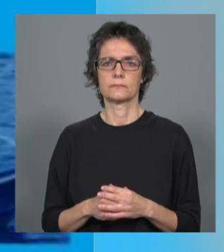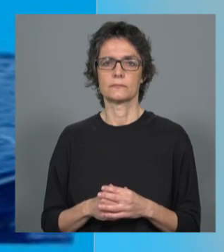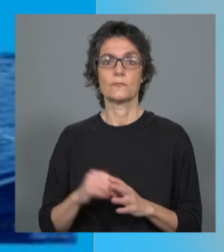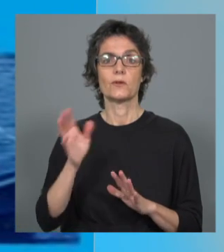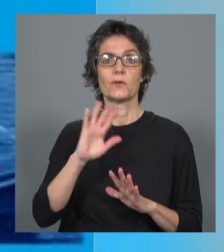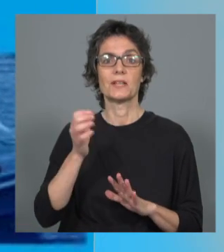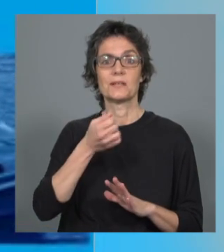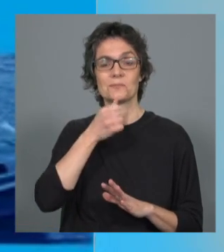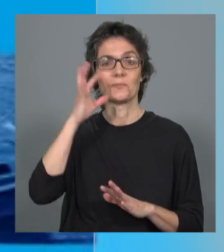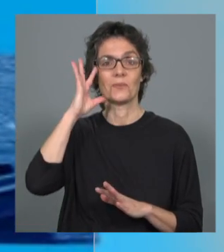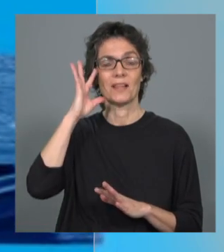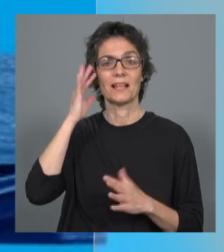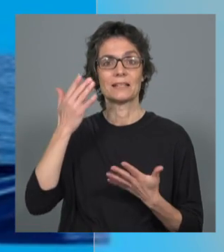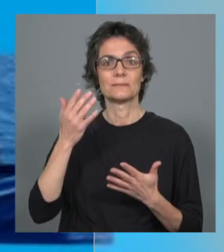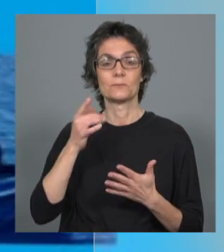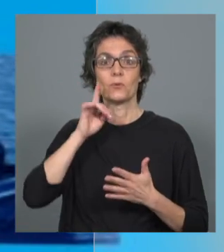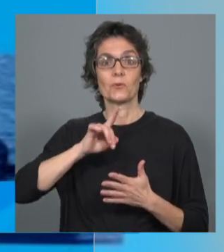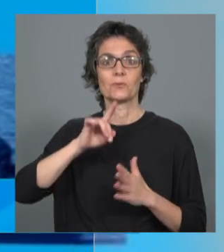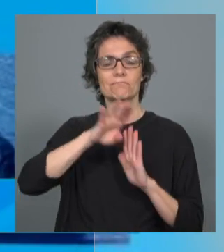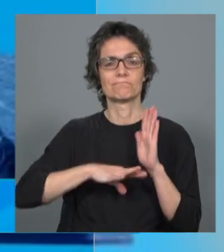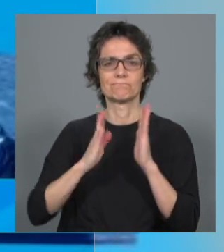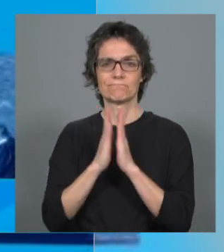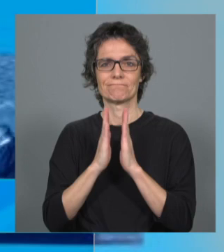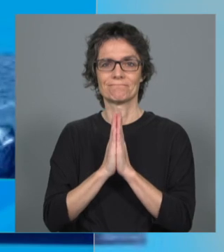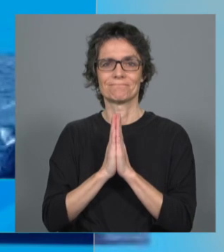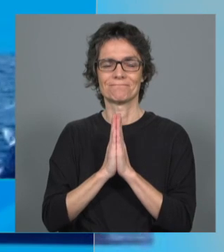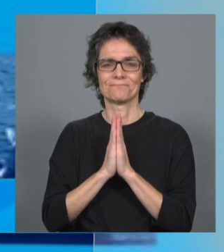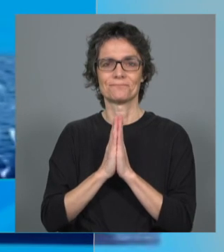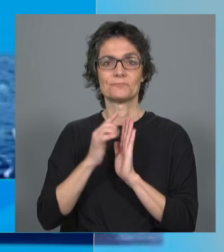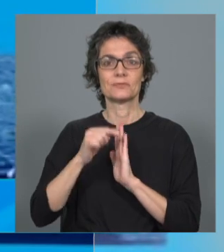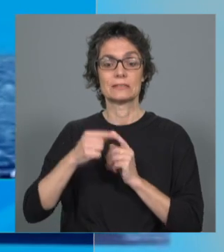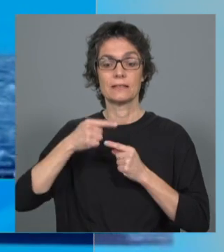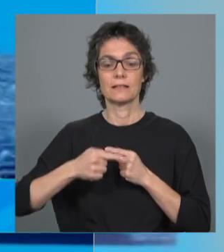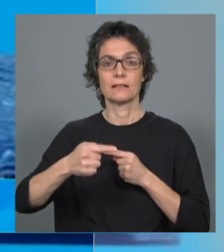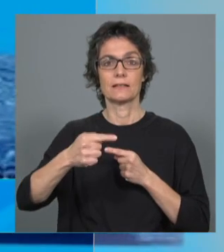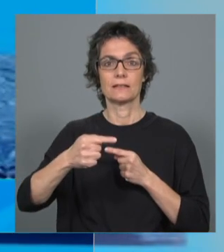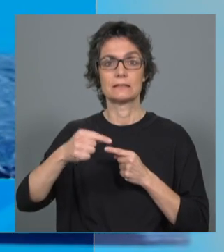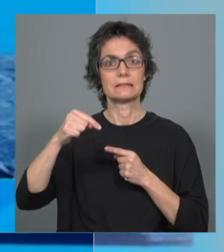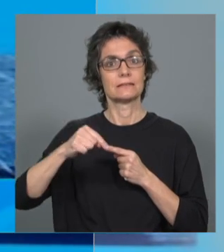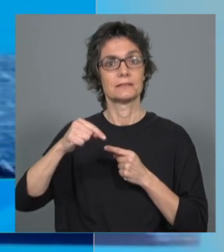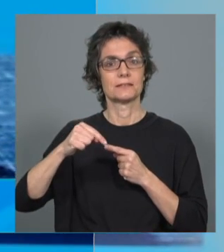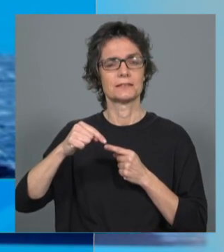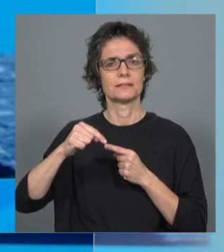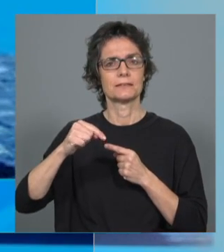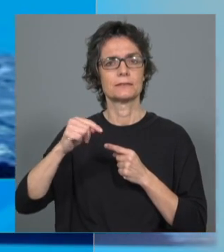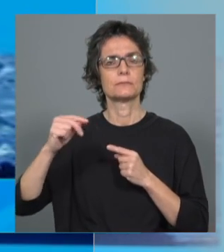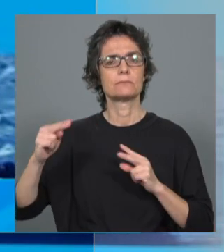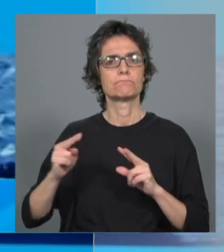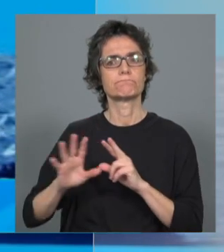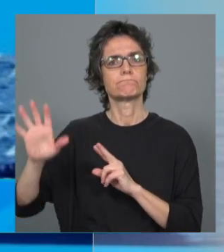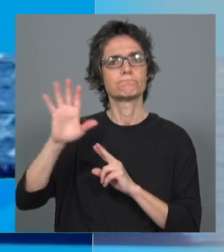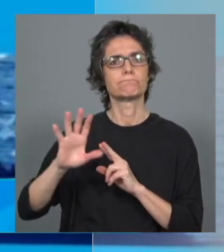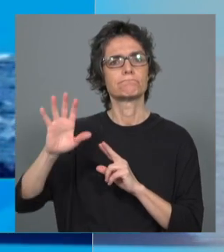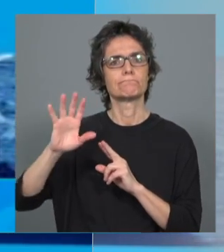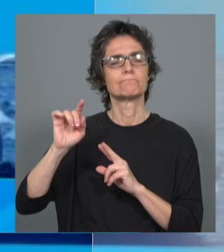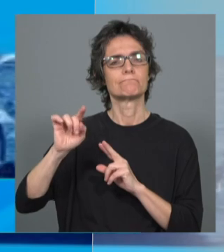Olá, muito boa tarde. Está de volta ao programa Eclésia. Esta é a semana também Encontro Nacional de Educação Moral